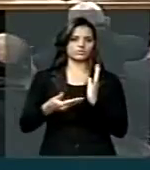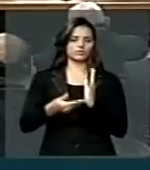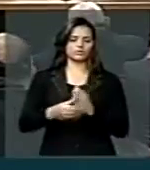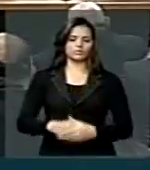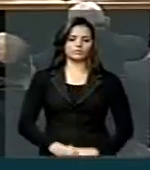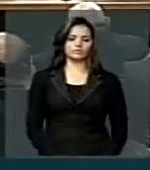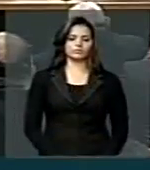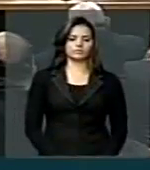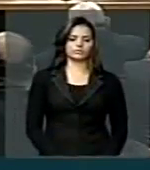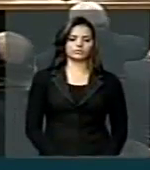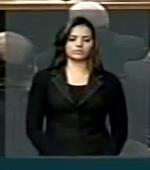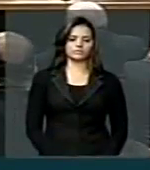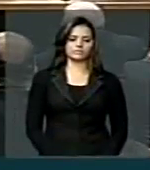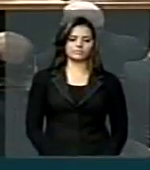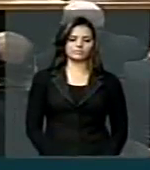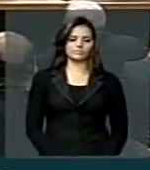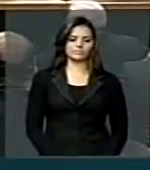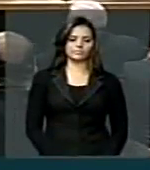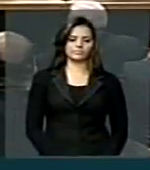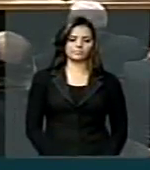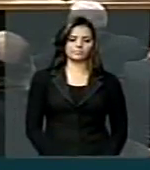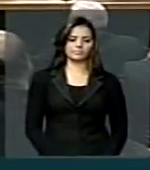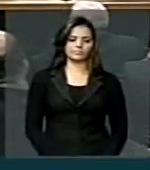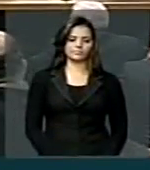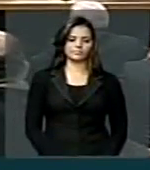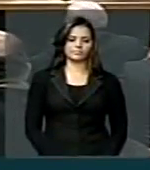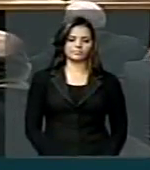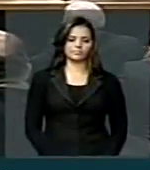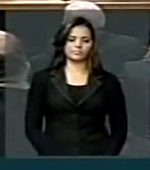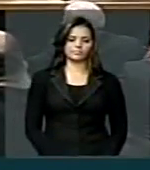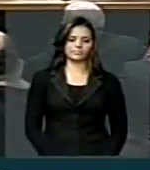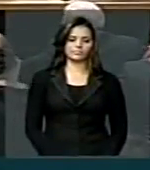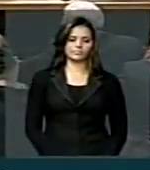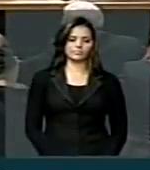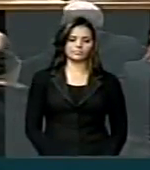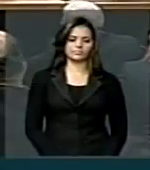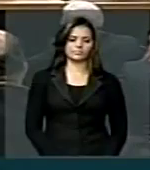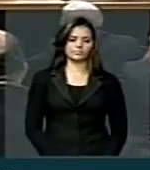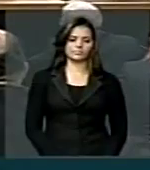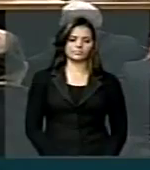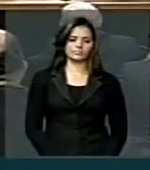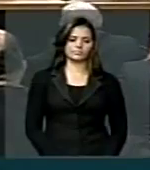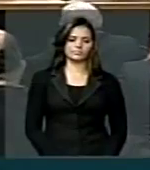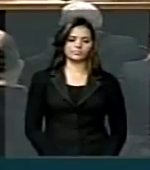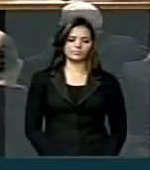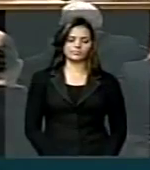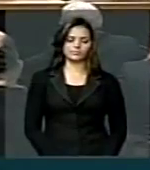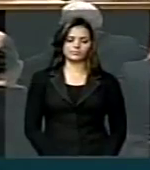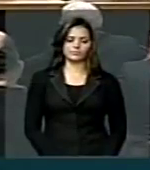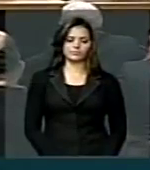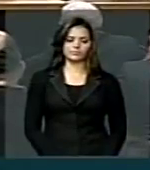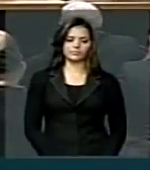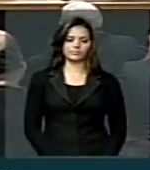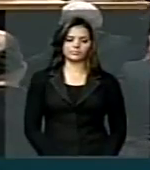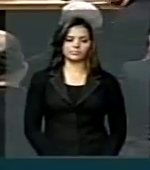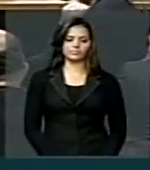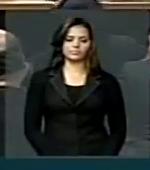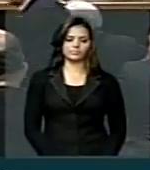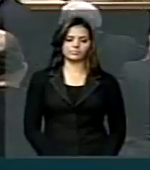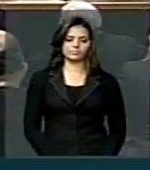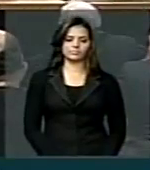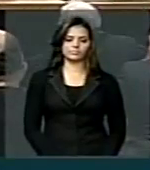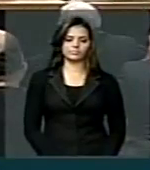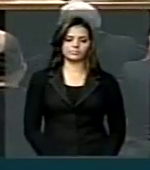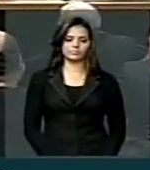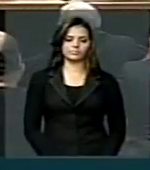presidente. Presidente. Senhor presidente. O pastor Eurico, deputada Eta. Em seguida, eu gostaria de discutir, senhor presidente.